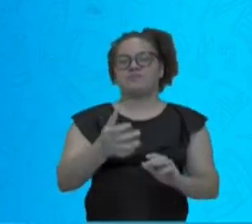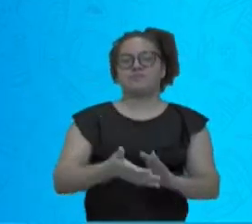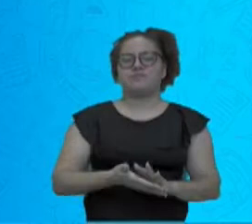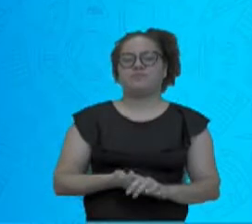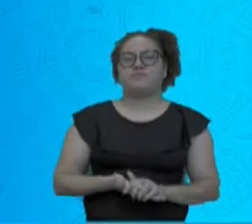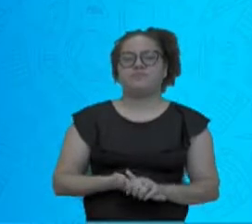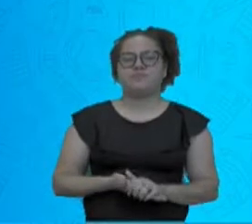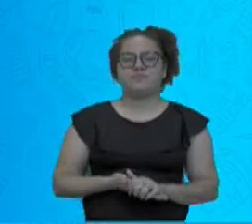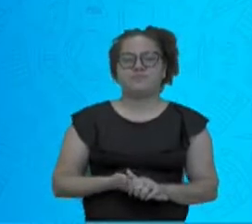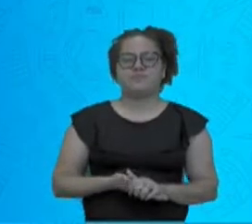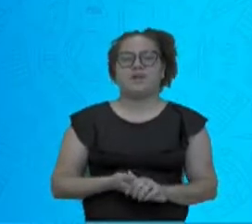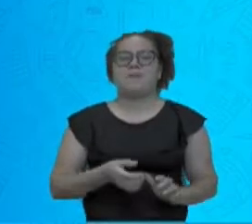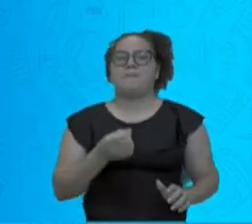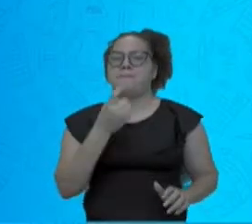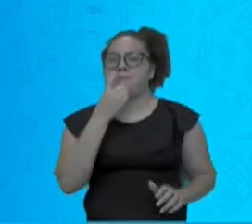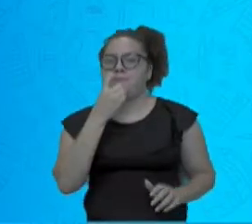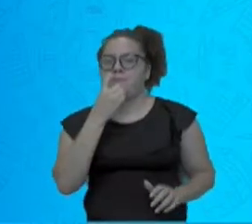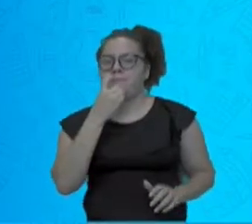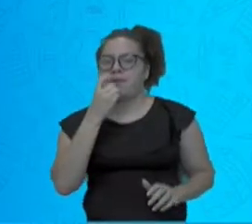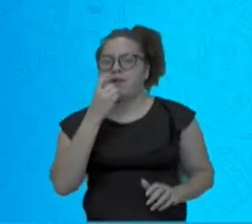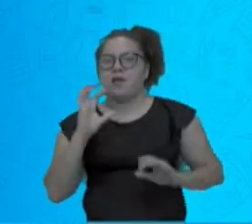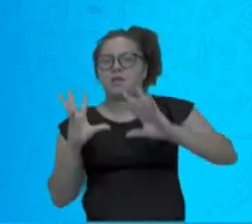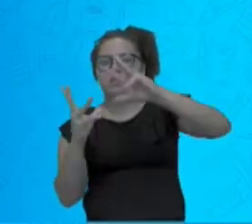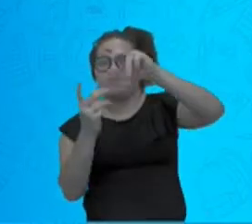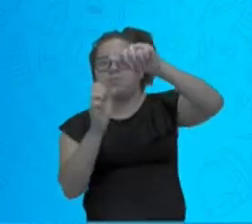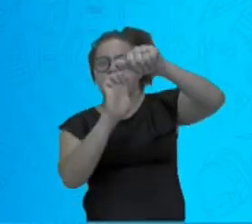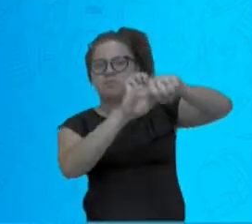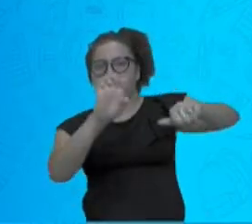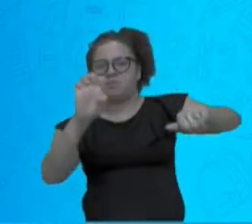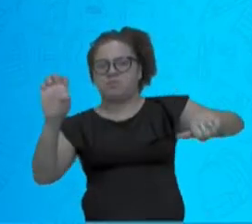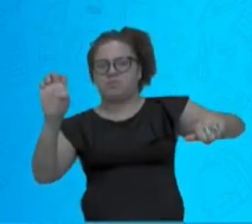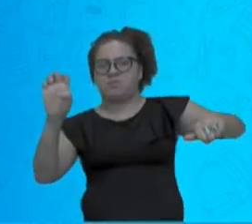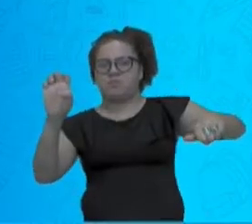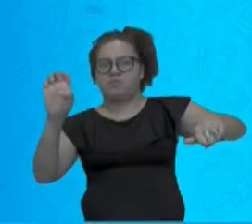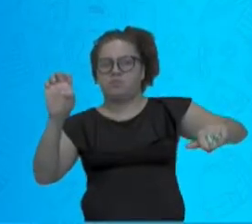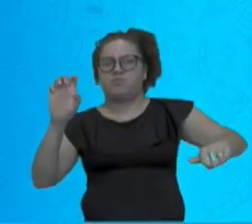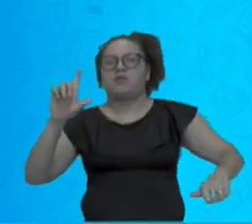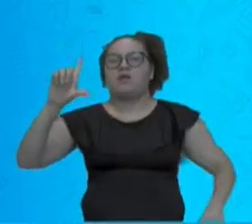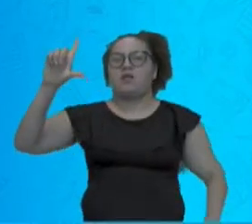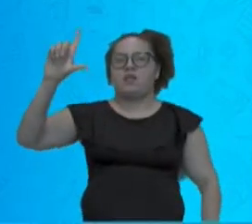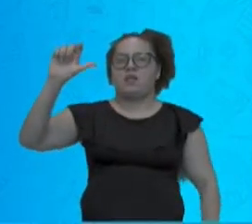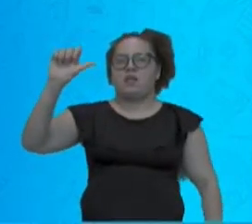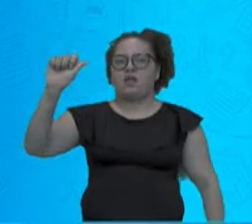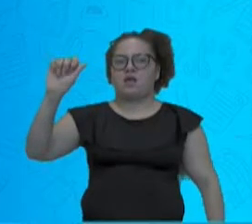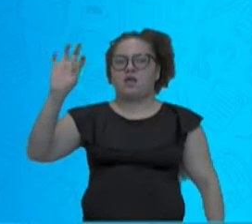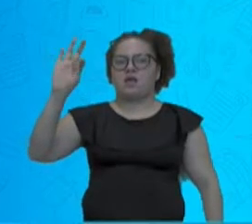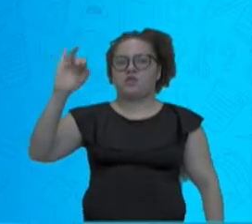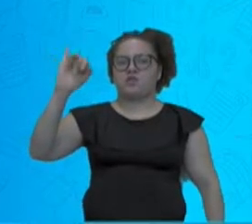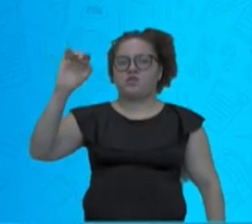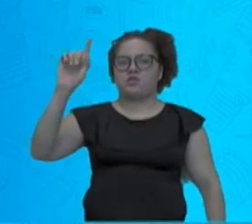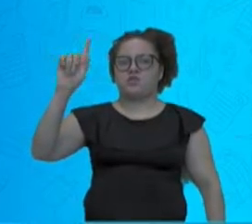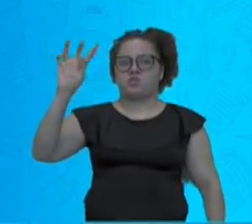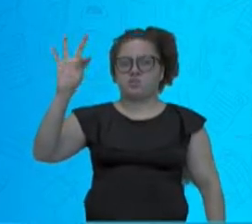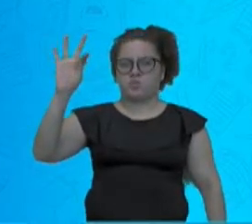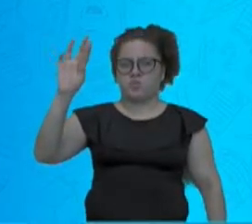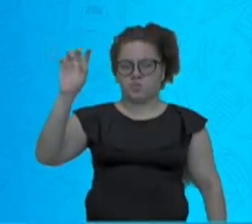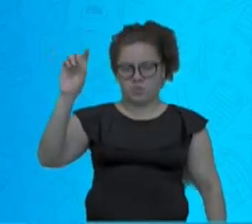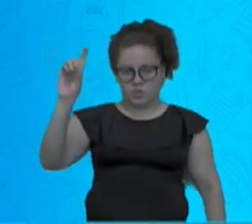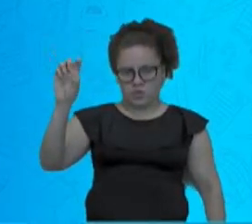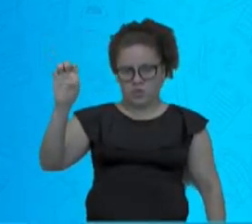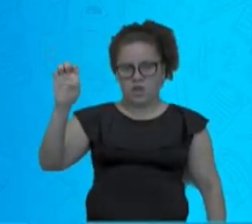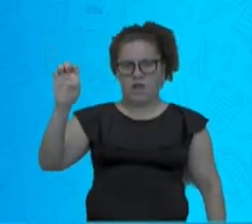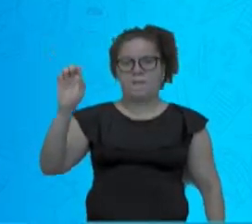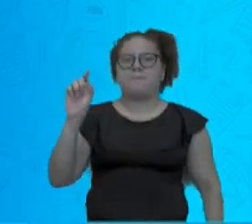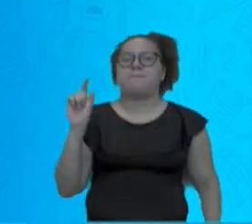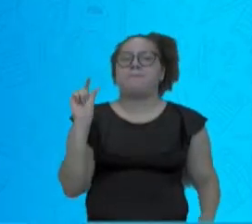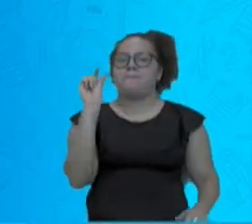Então, se está próximo do Equador, a latitude é mínima, porque o